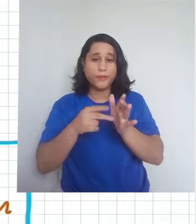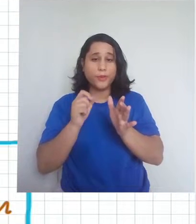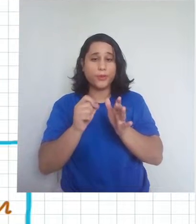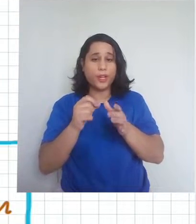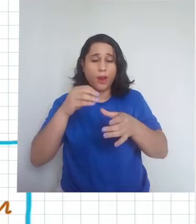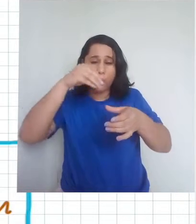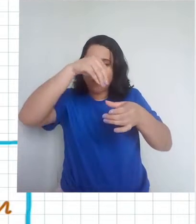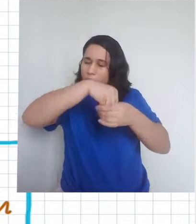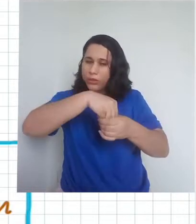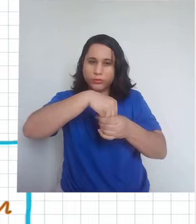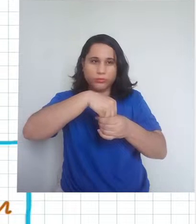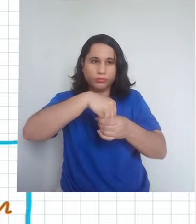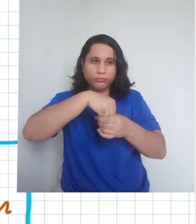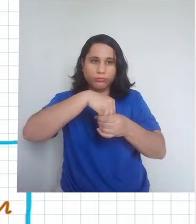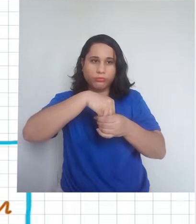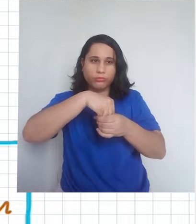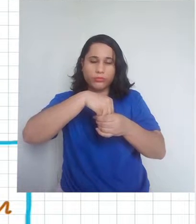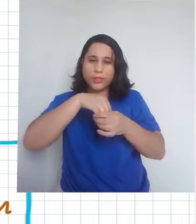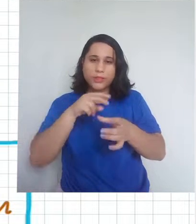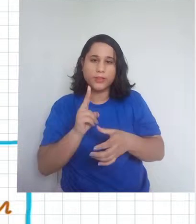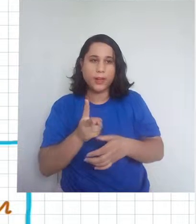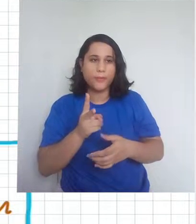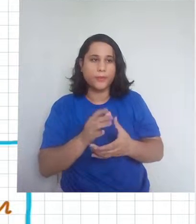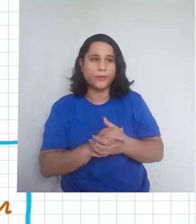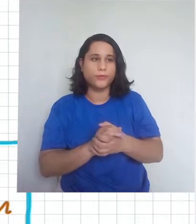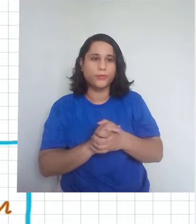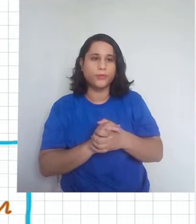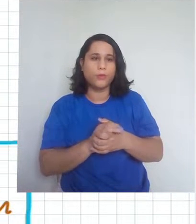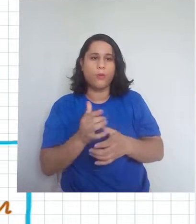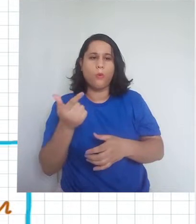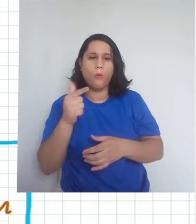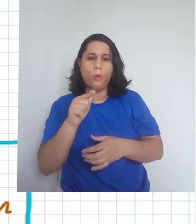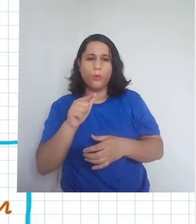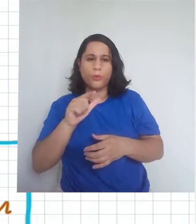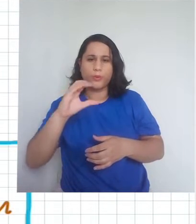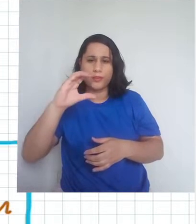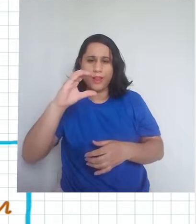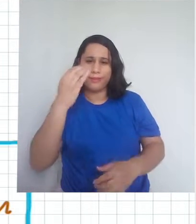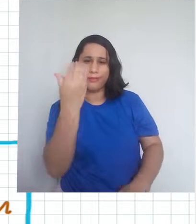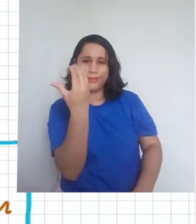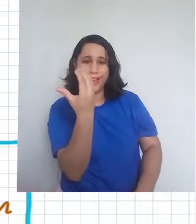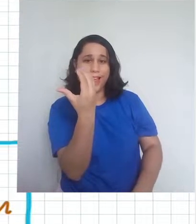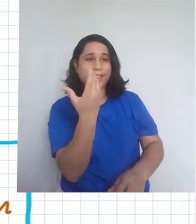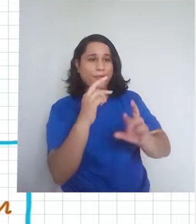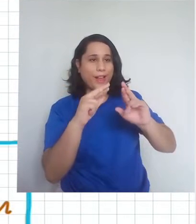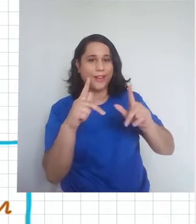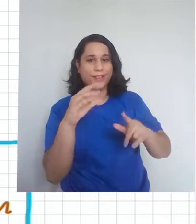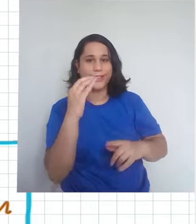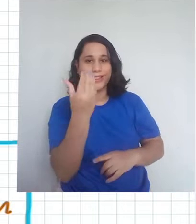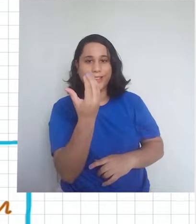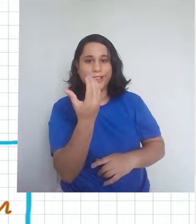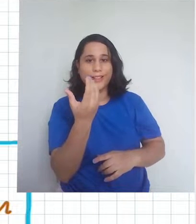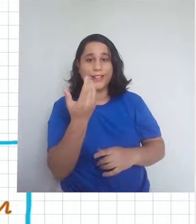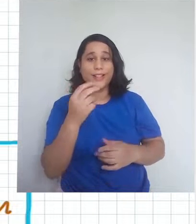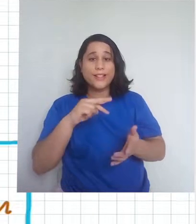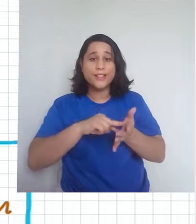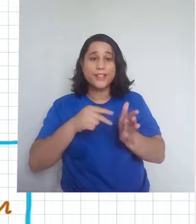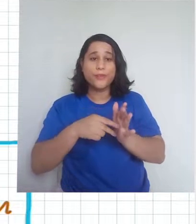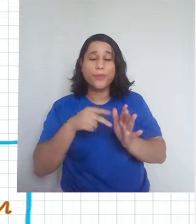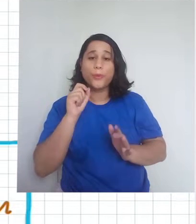contido, sempre assim. O outro C invertido, ele significa